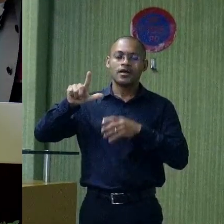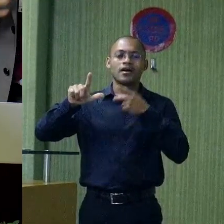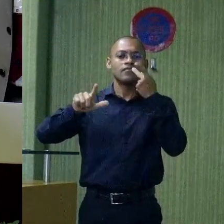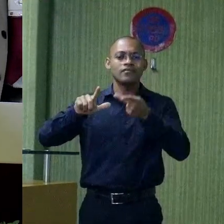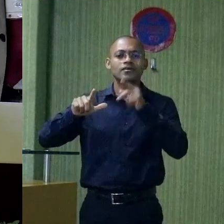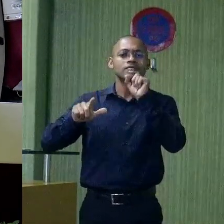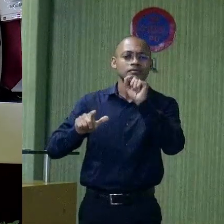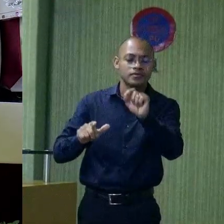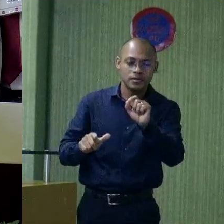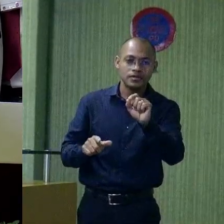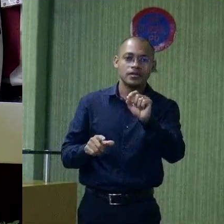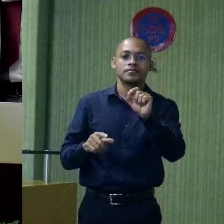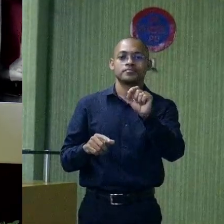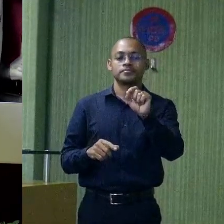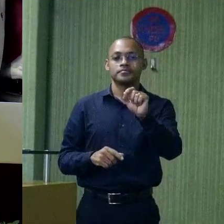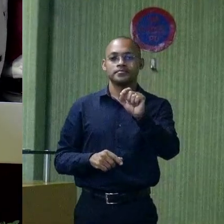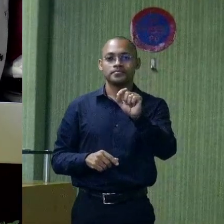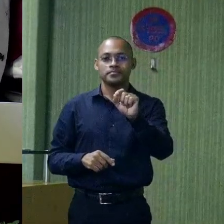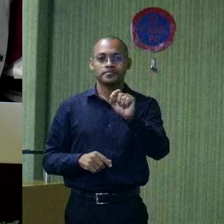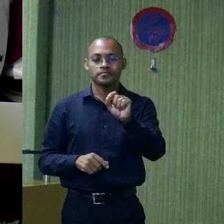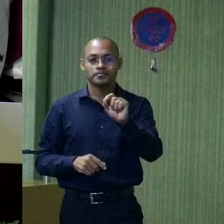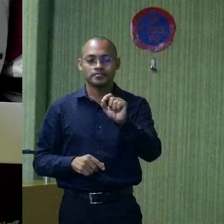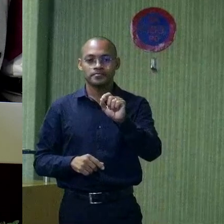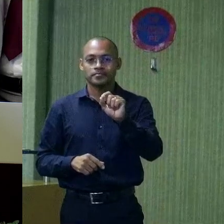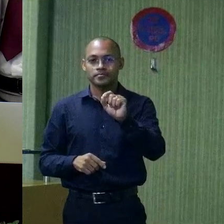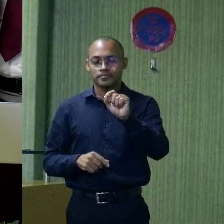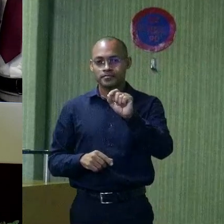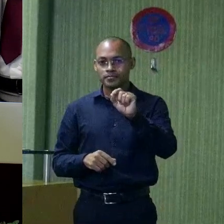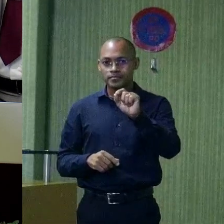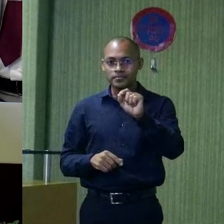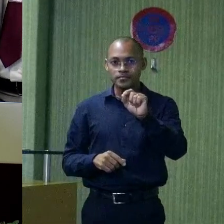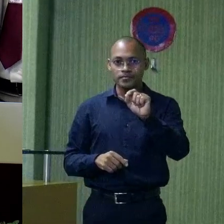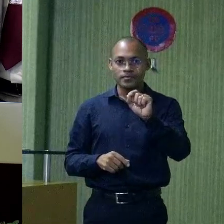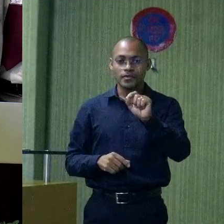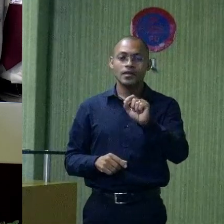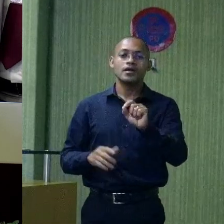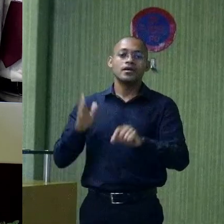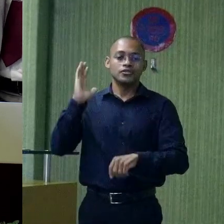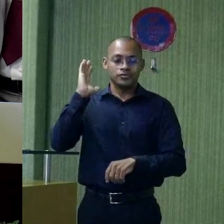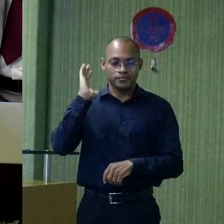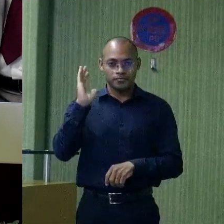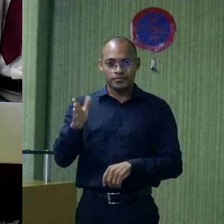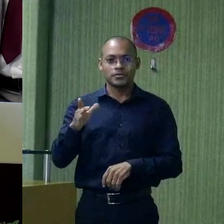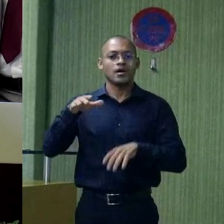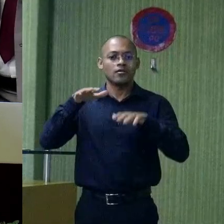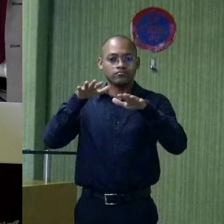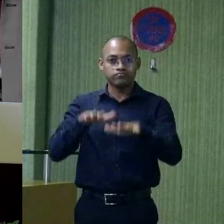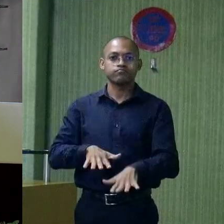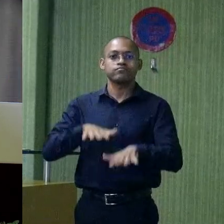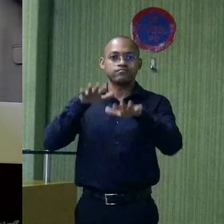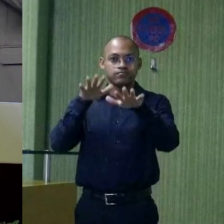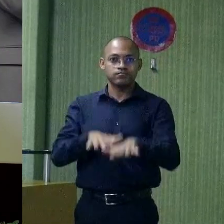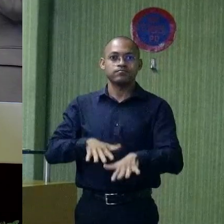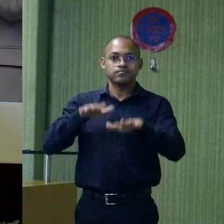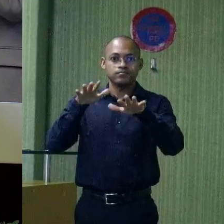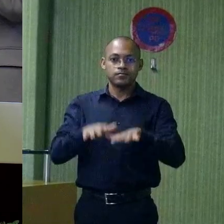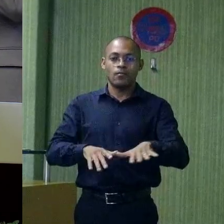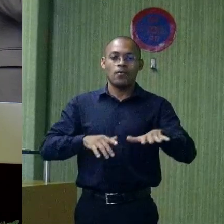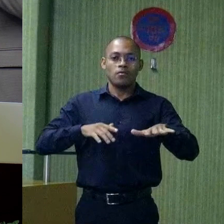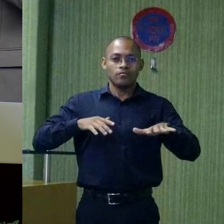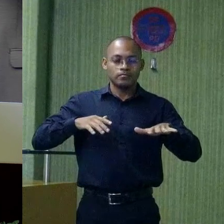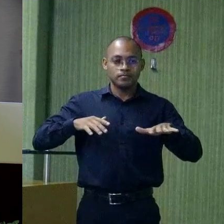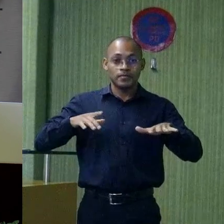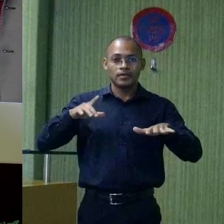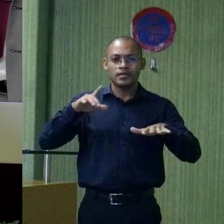que há também um movimento entre os congressistas de talvez até ampliar essa vigência do atual